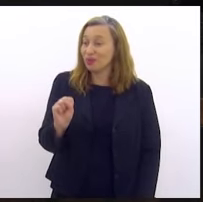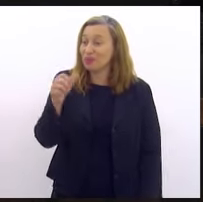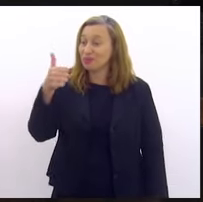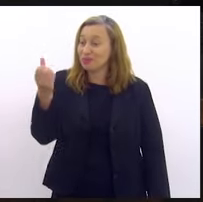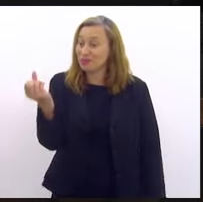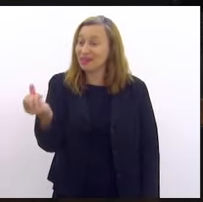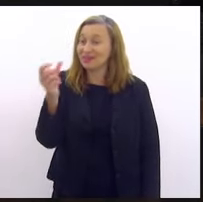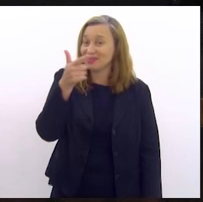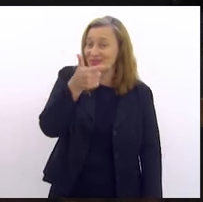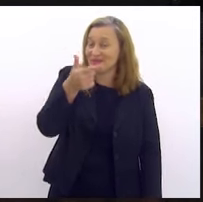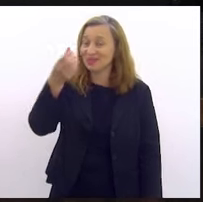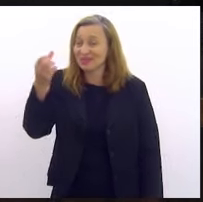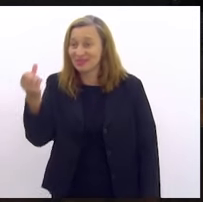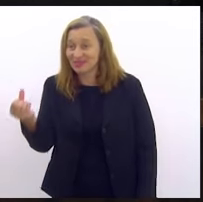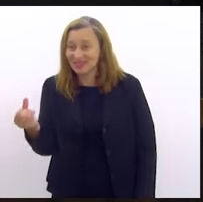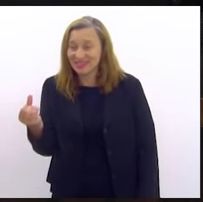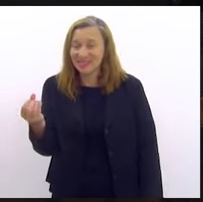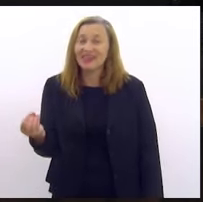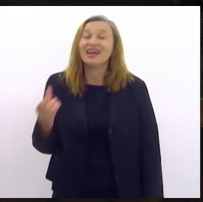3186/2020,